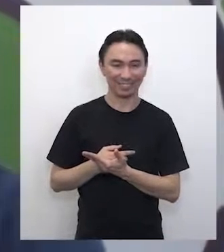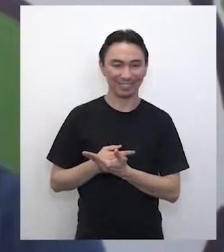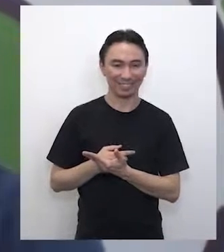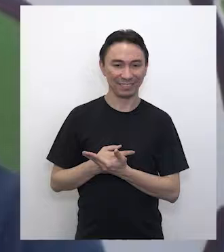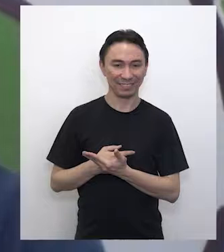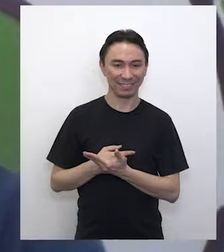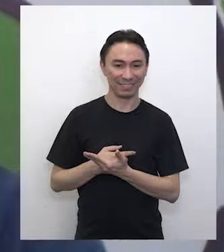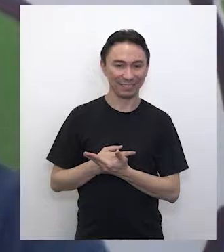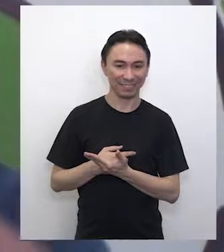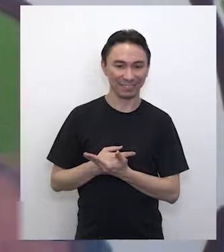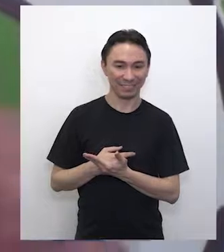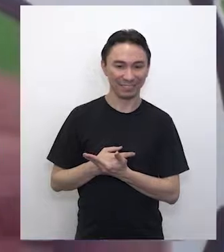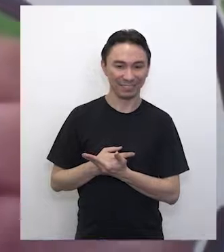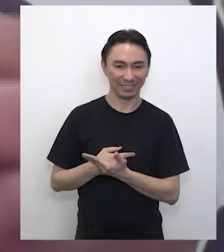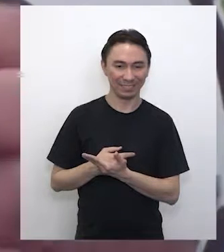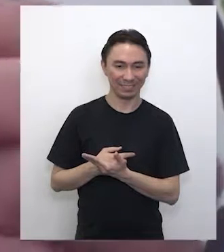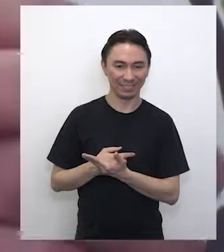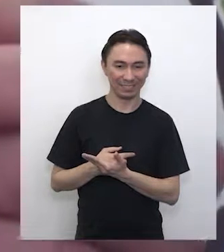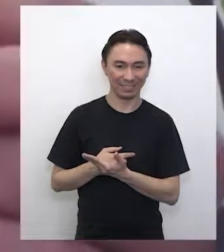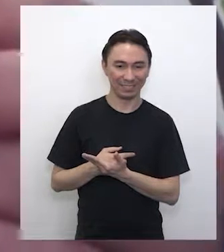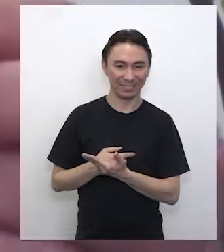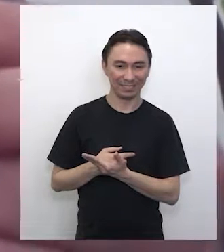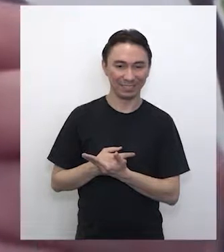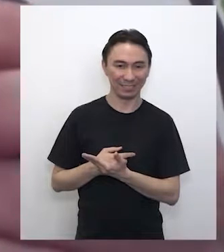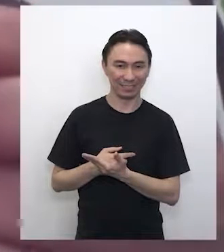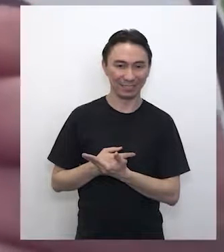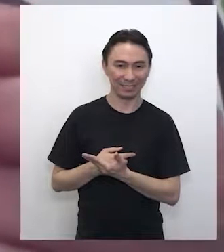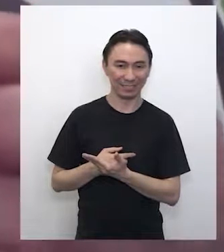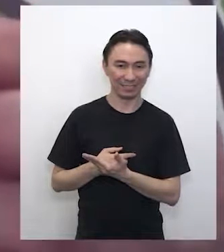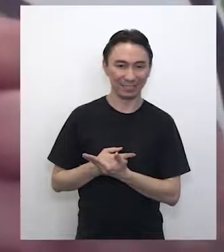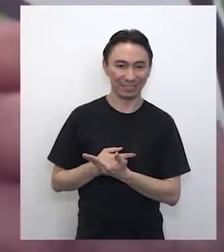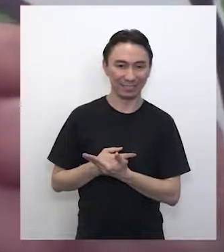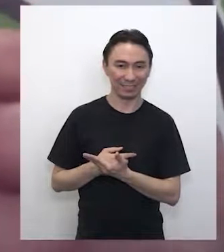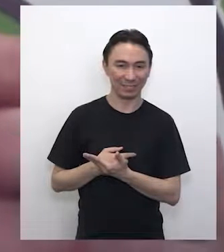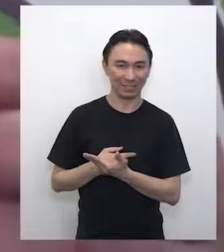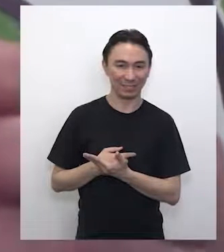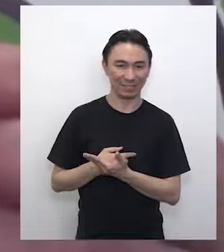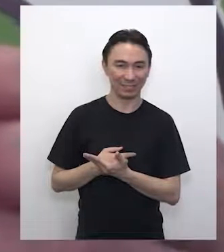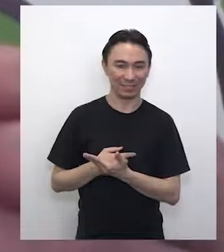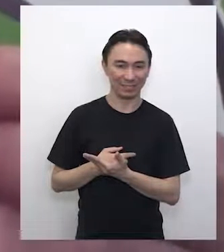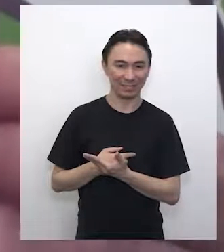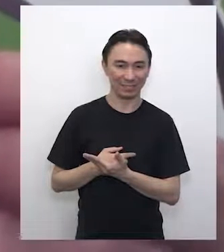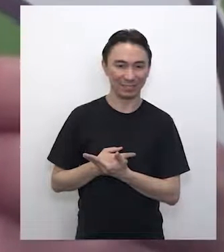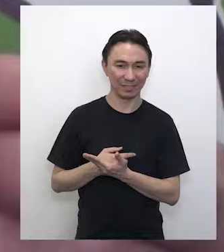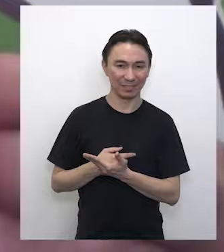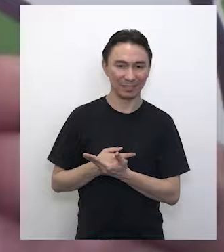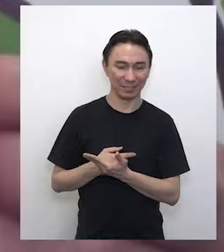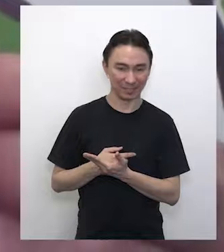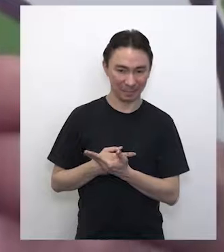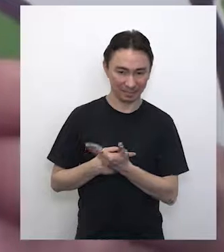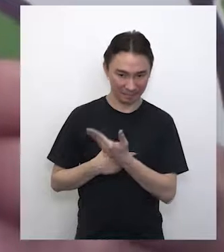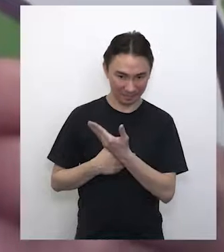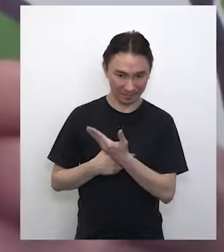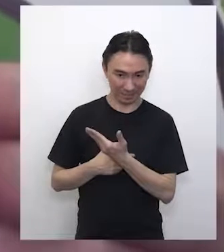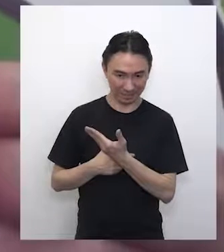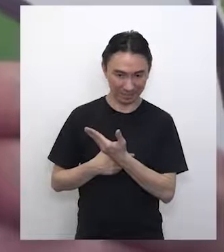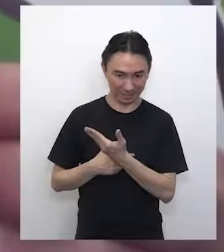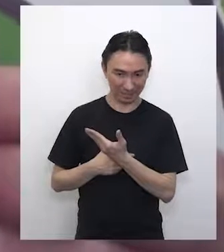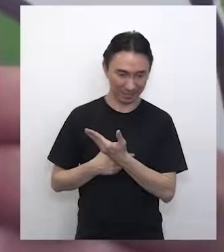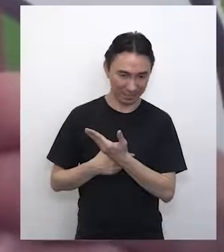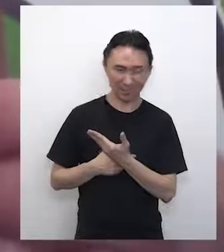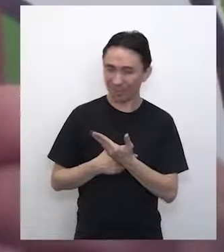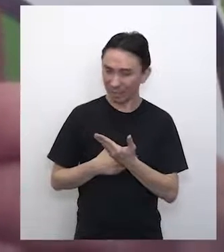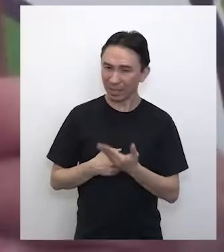O pessoal está visualizando? Subir um pouquinho. Então, essa plaquinha, ela já teve um rendimento um